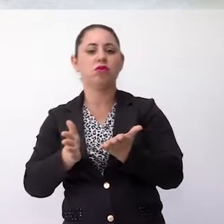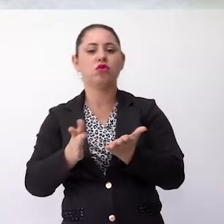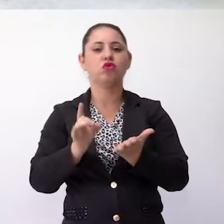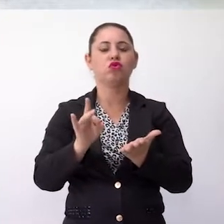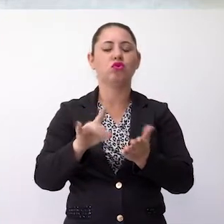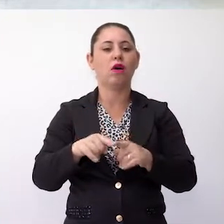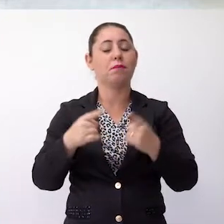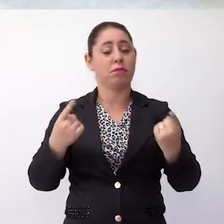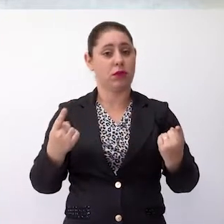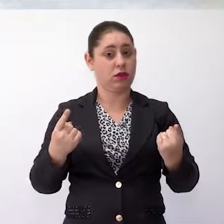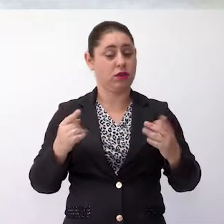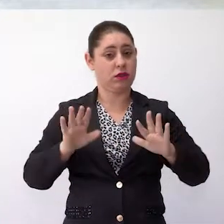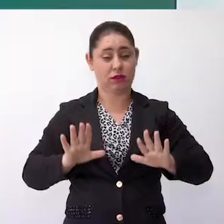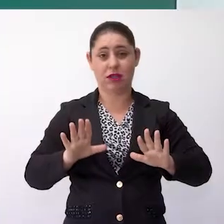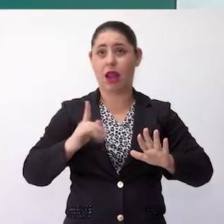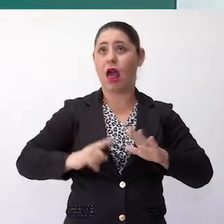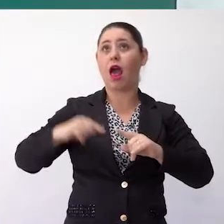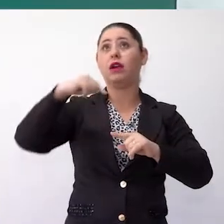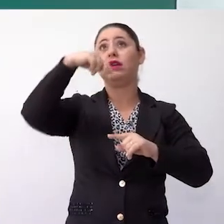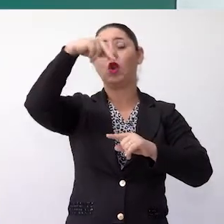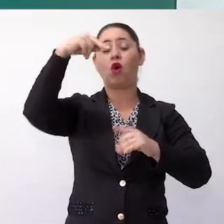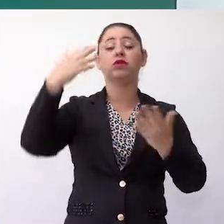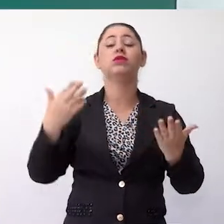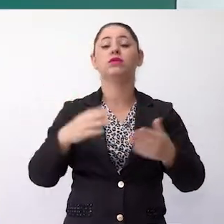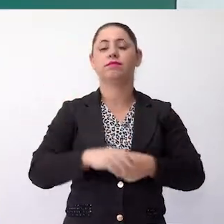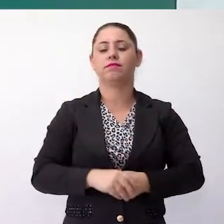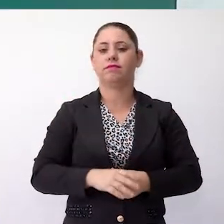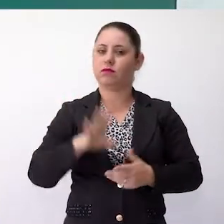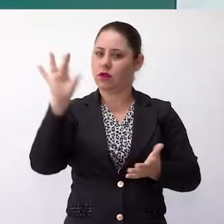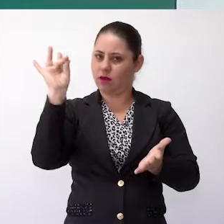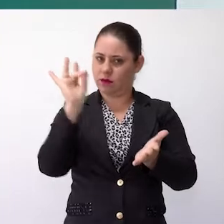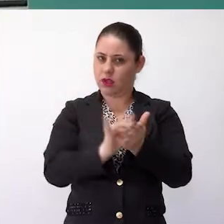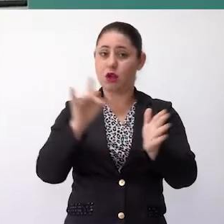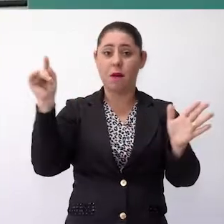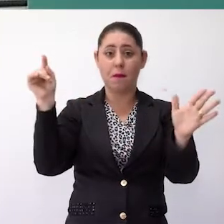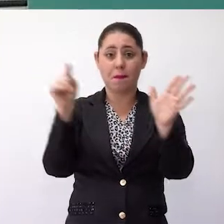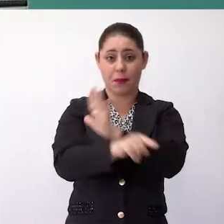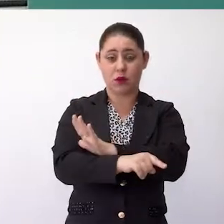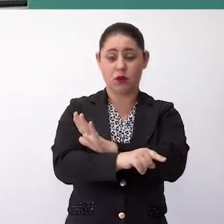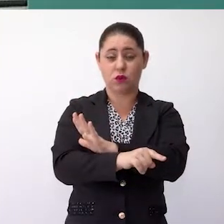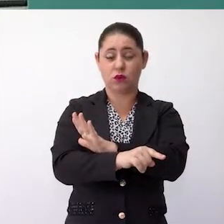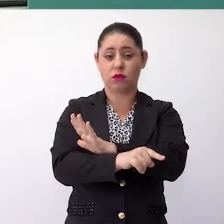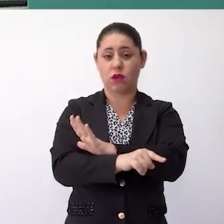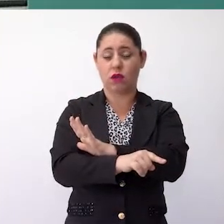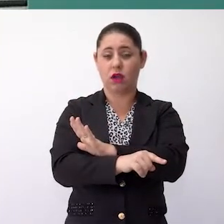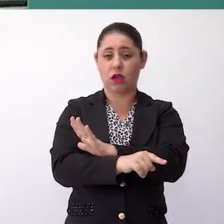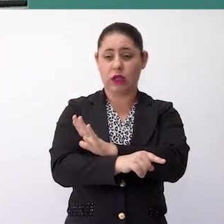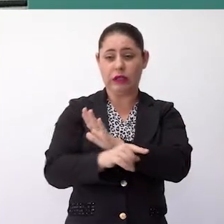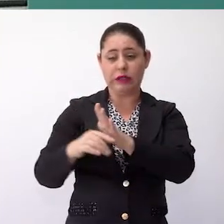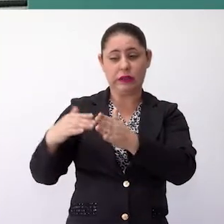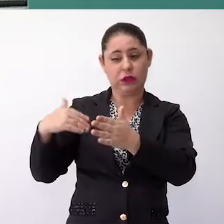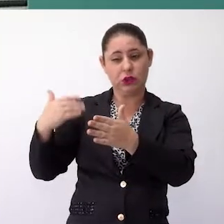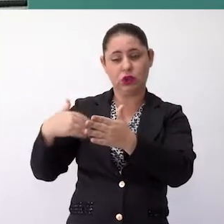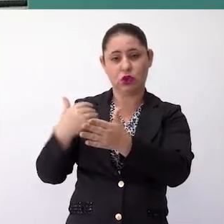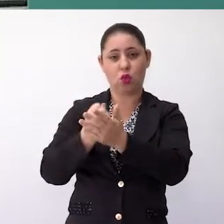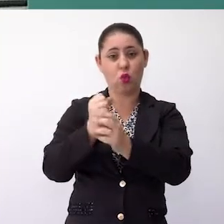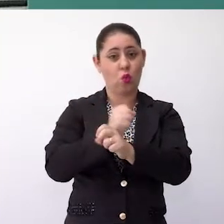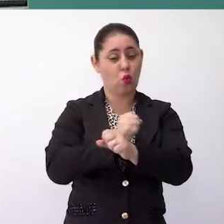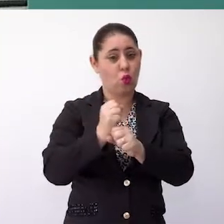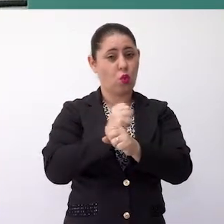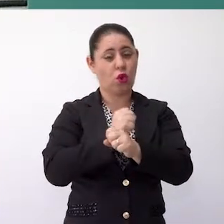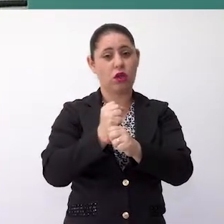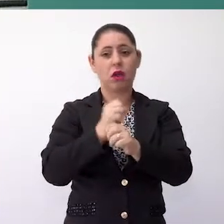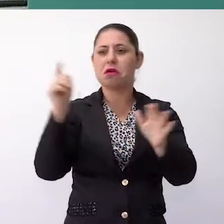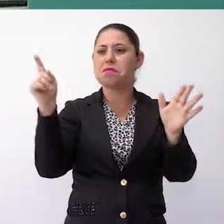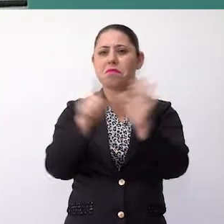direita, mas e lá para cima, como é que funciona? Na verdade, essa é uma pergunta, inclusive, que durante esse ano que passou,